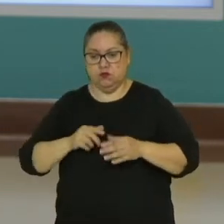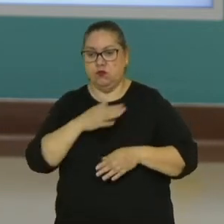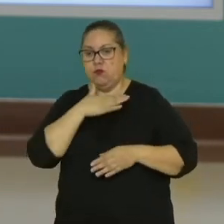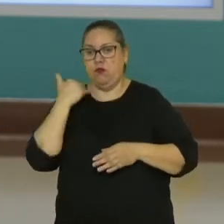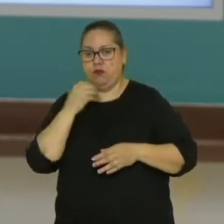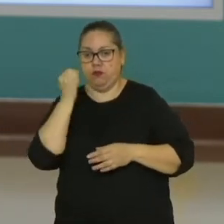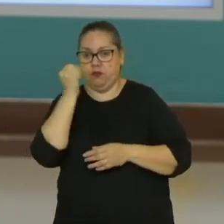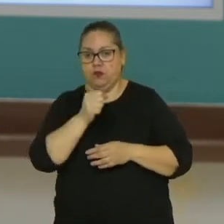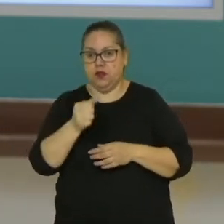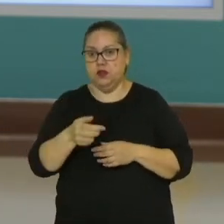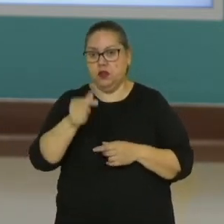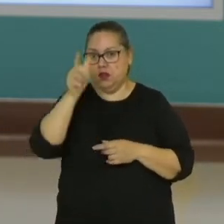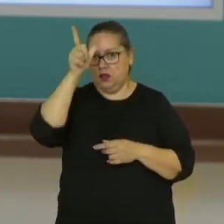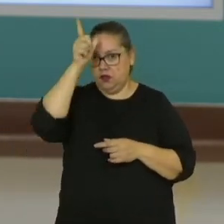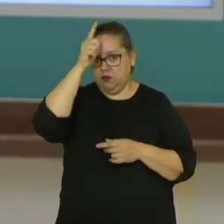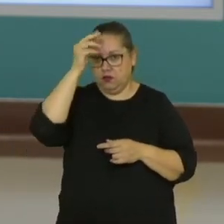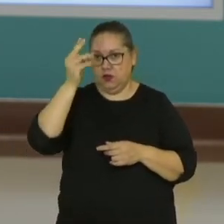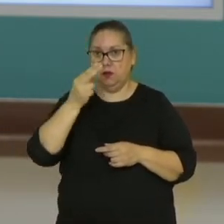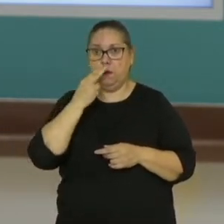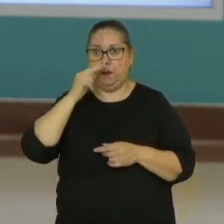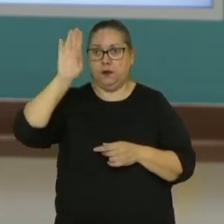da Alemanha nazista.